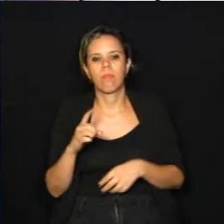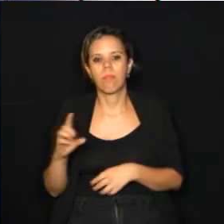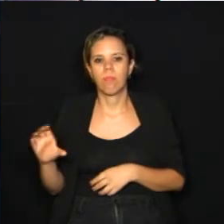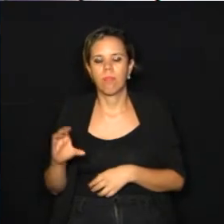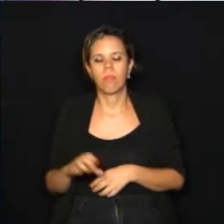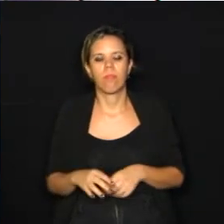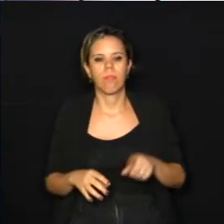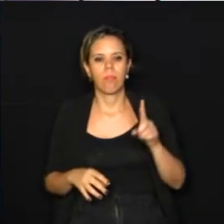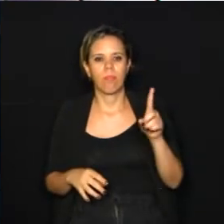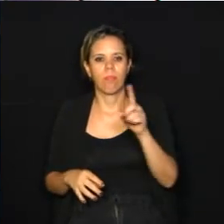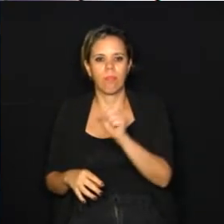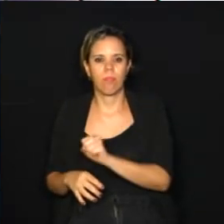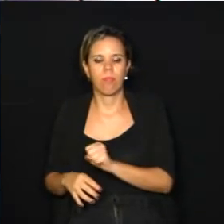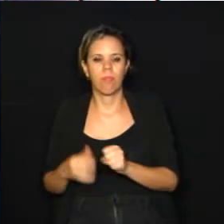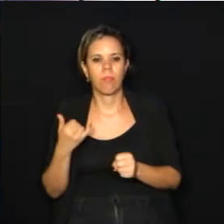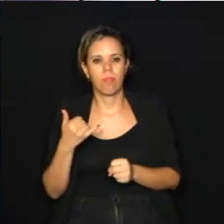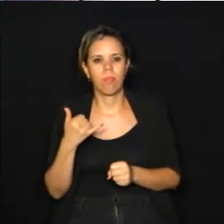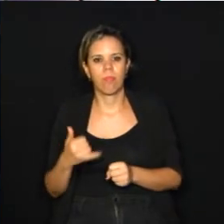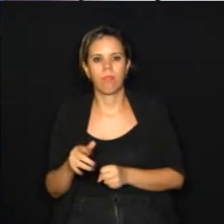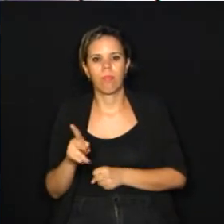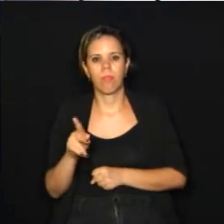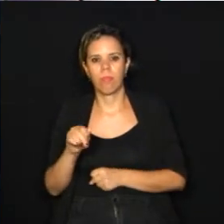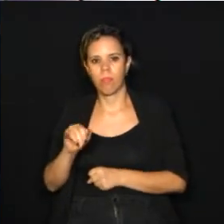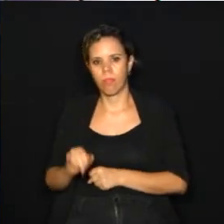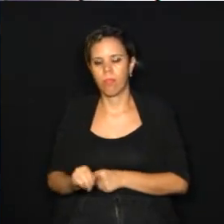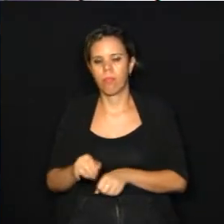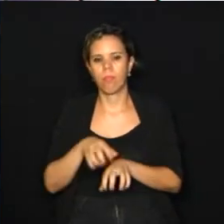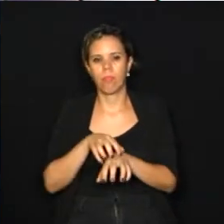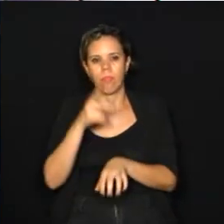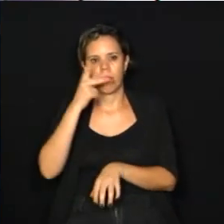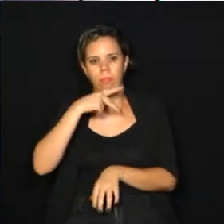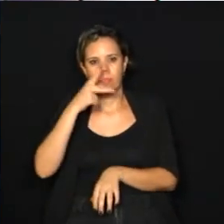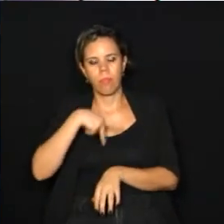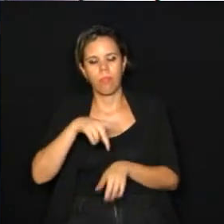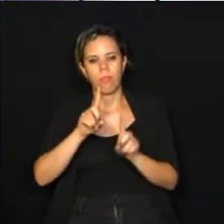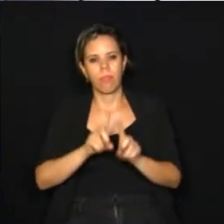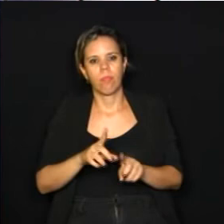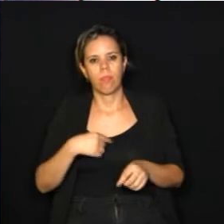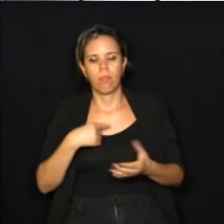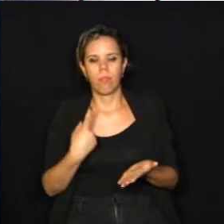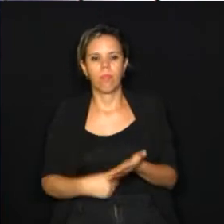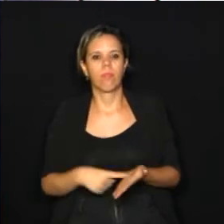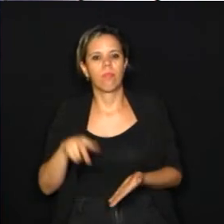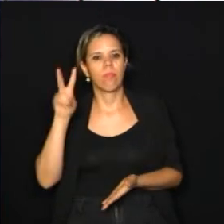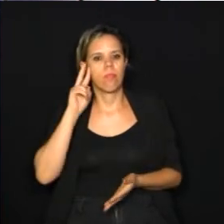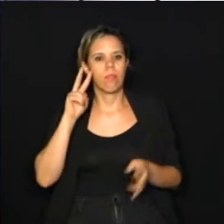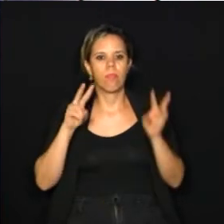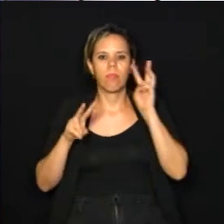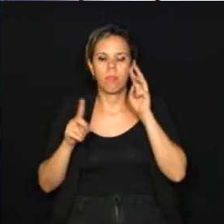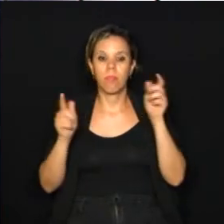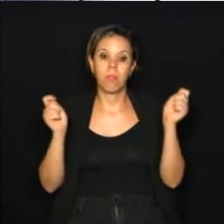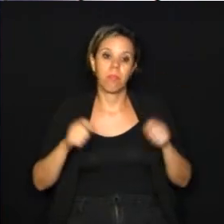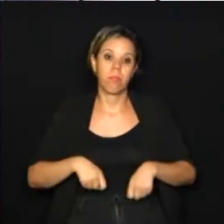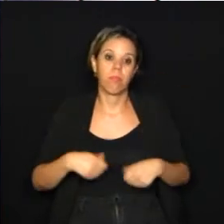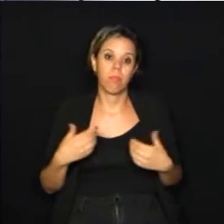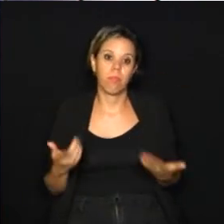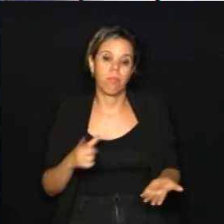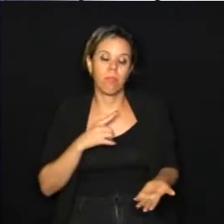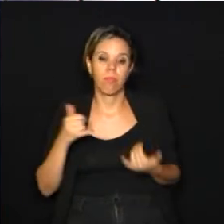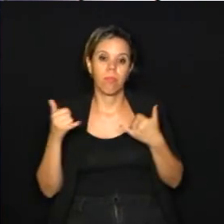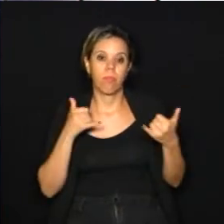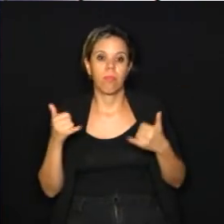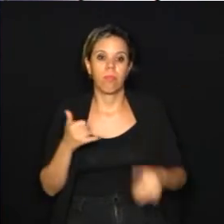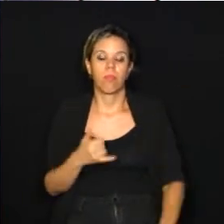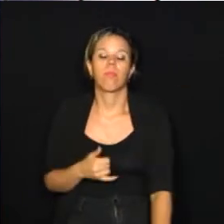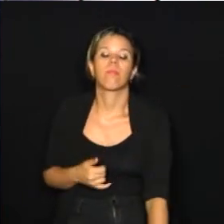número 118. Paz Serviço também é preciso ver o agendamento, segunda e terça-feira, se isso é possível. Então, tem que ligar